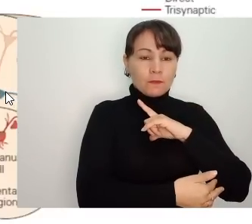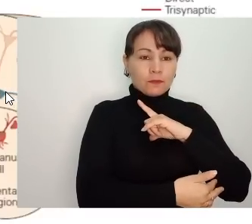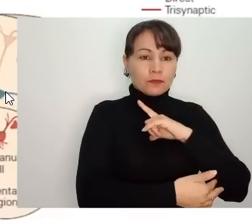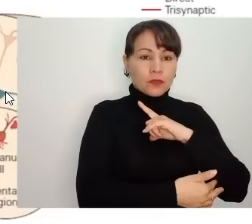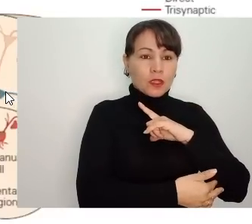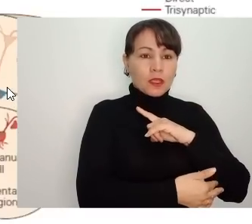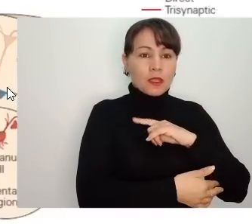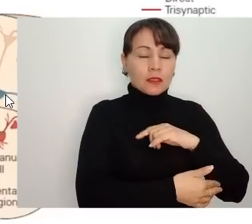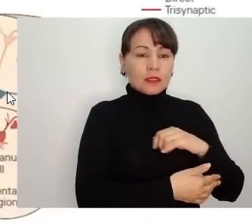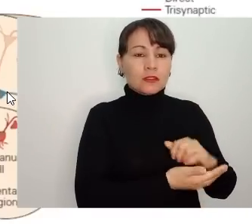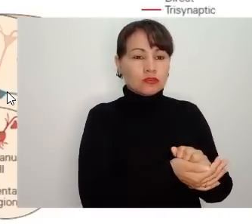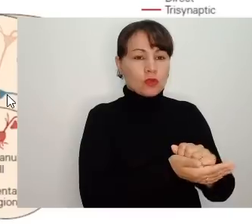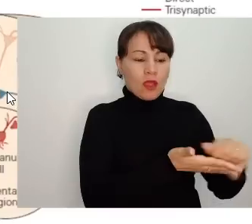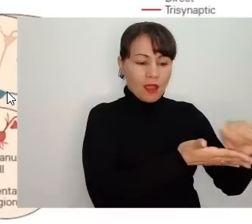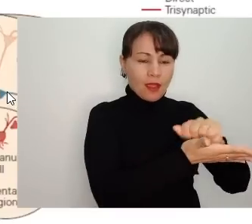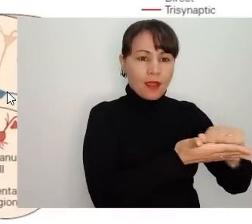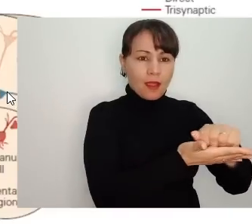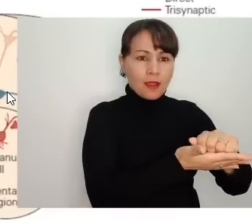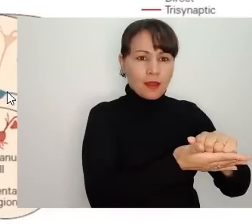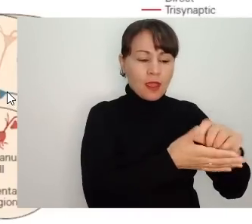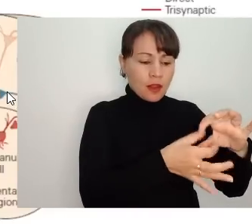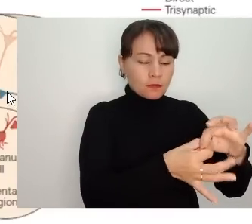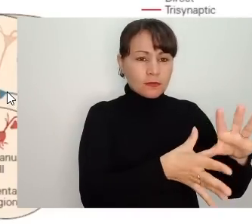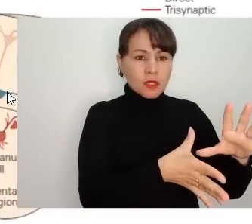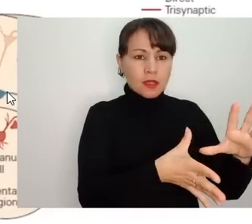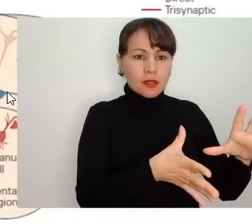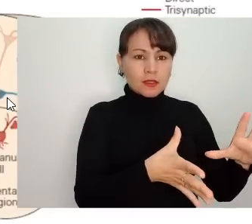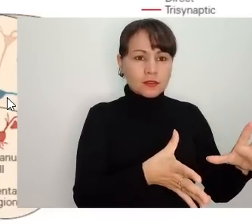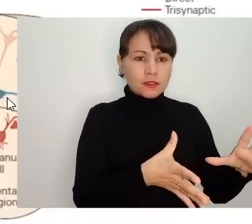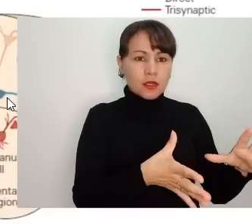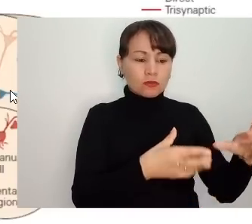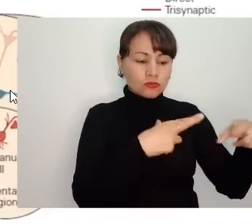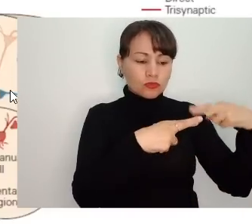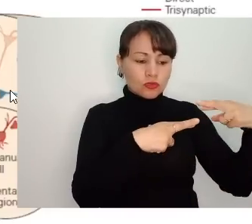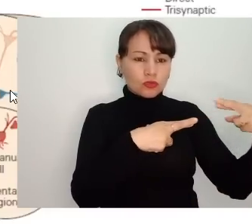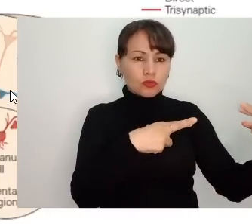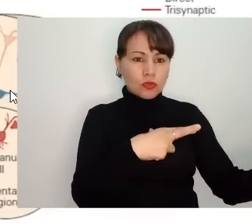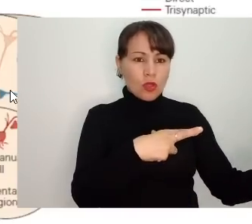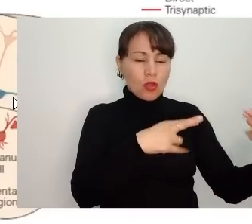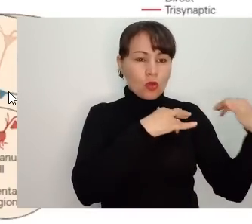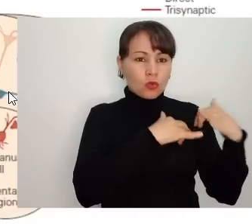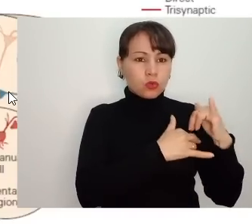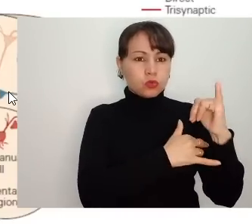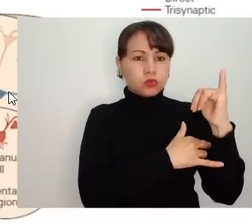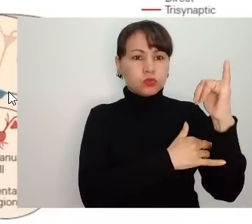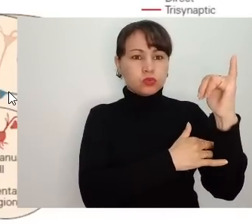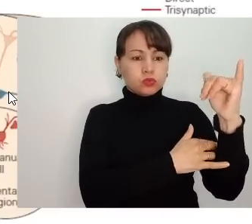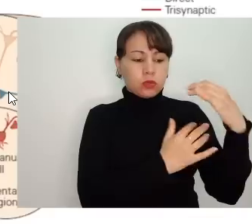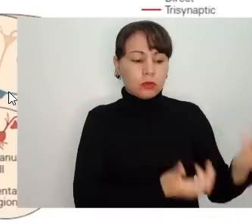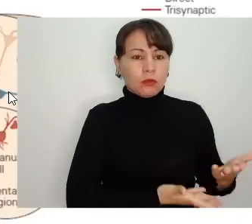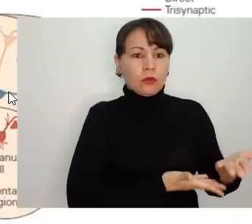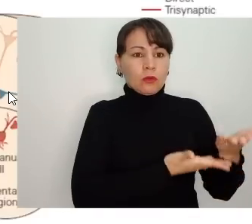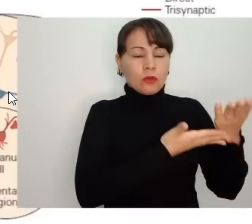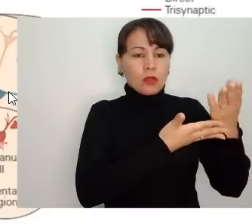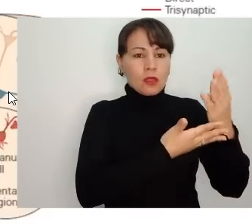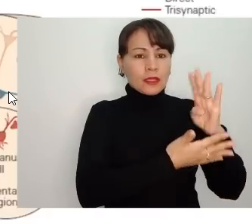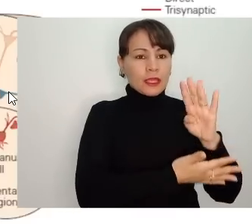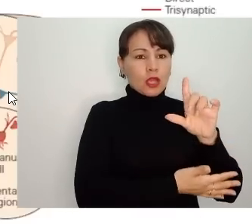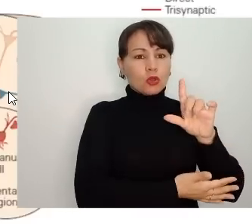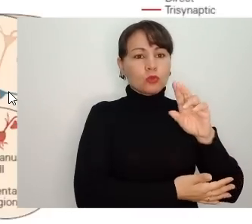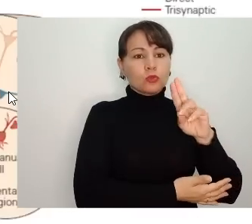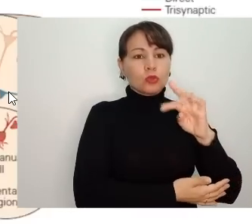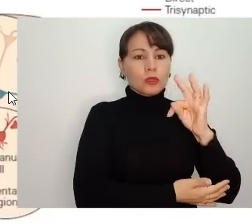ter no seu terminal pré-sináptico a liberação de um neurotransmissor excitatório, que é